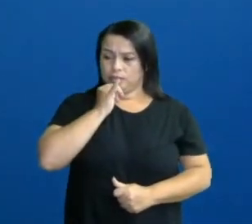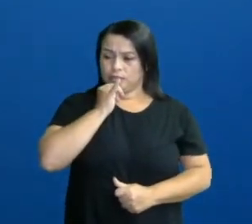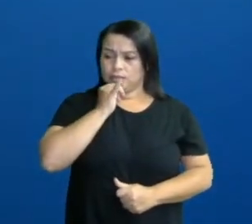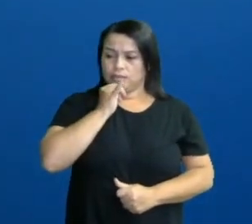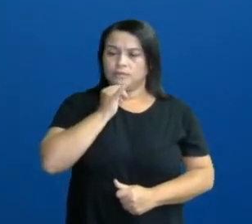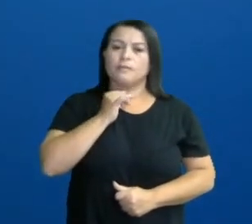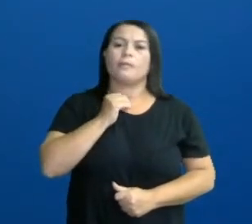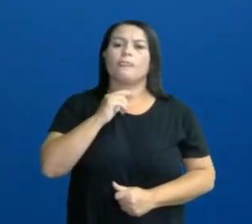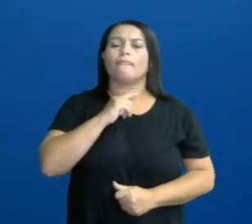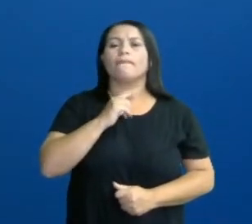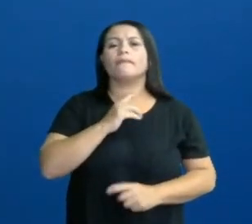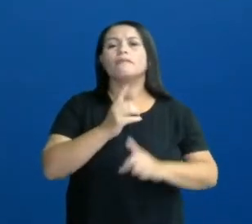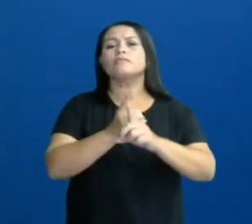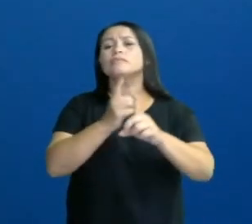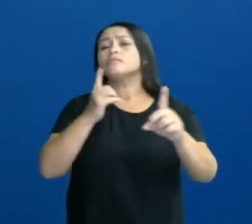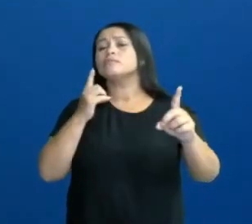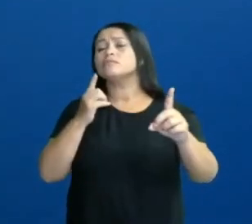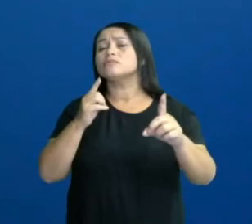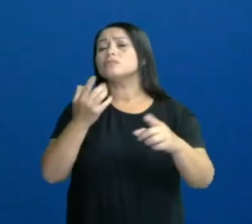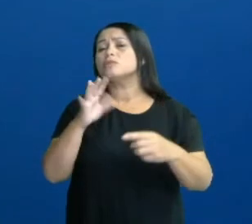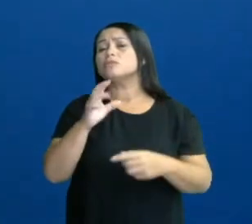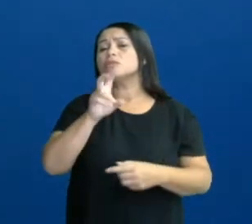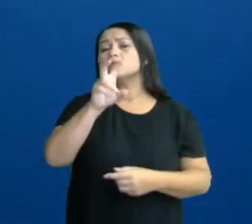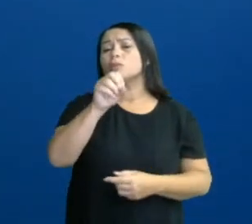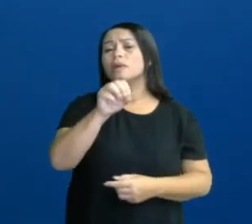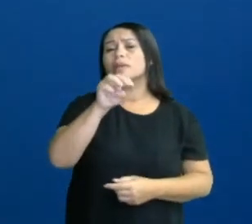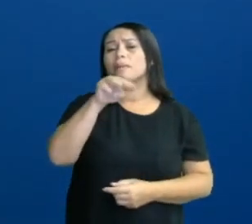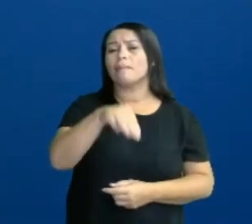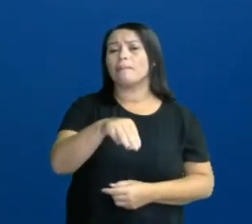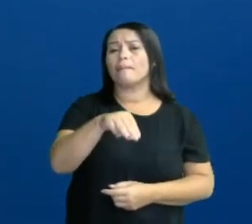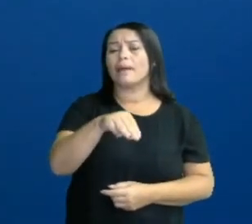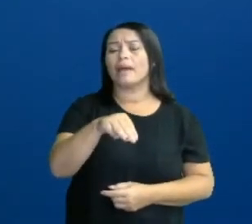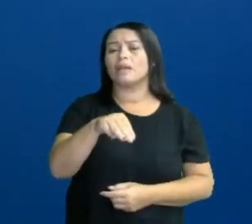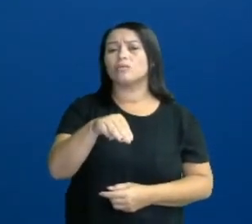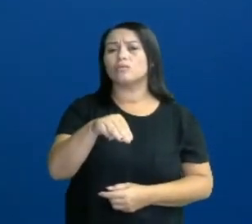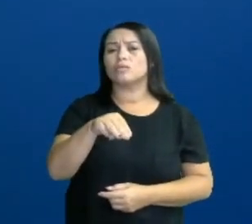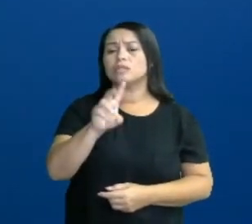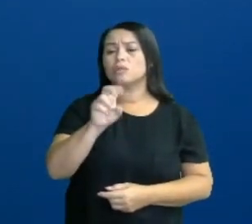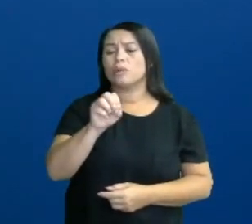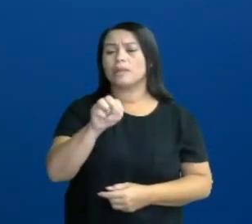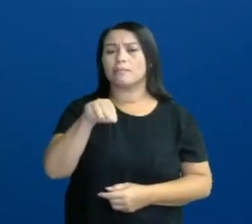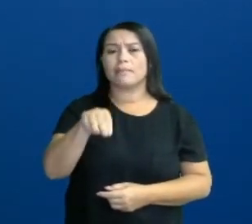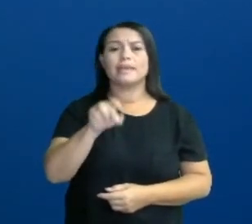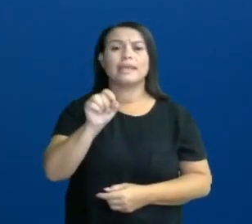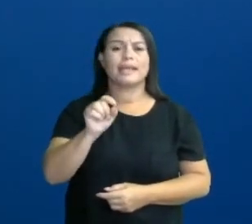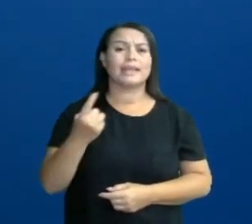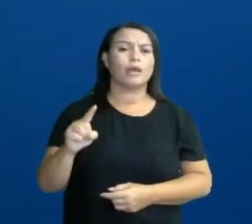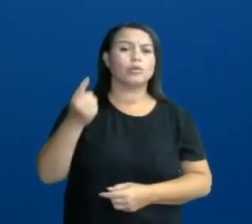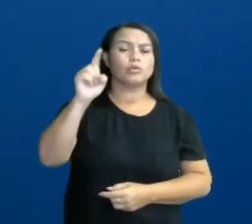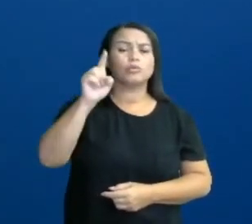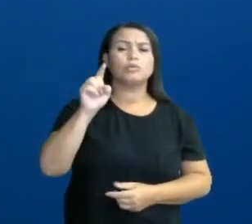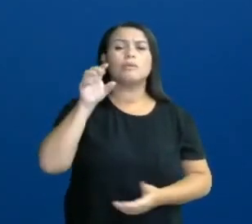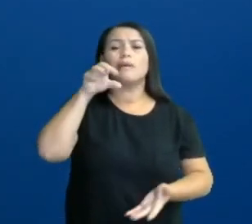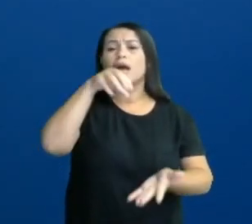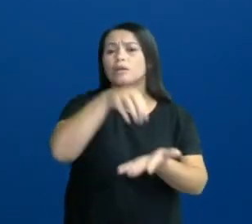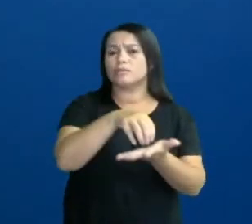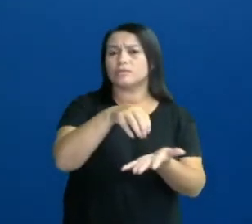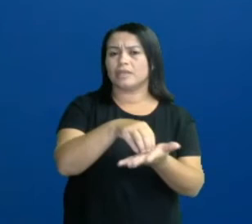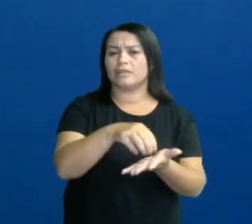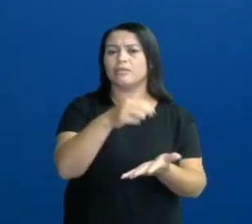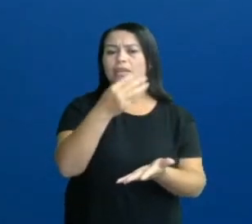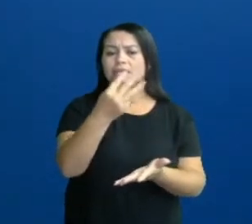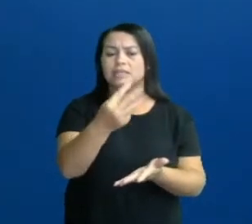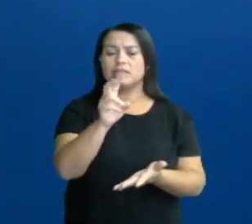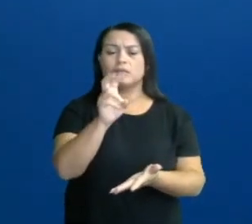mais ao longe, você tem 50 metros de altitude. Quando você vai se aproximando mais do centro aqui, você tem 350 metros de